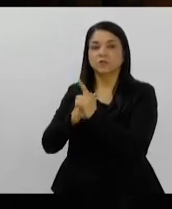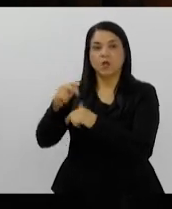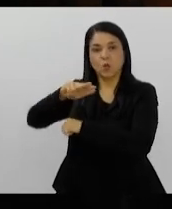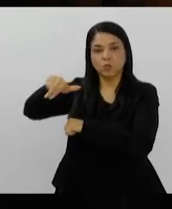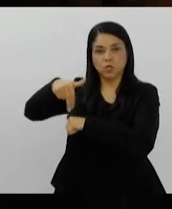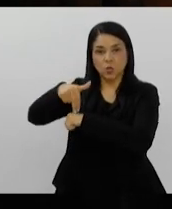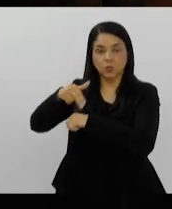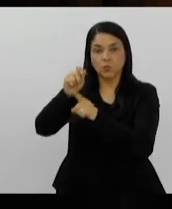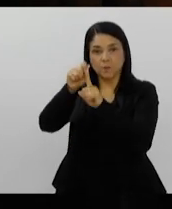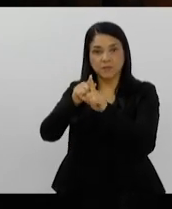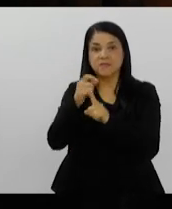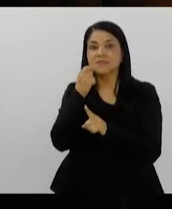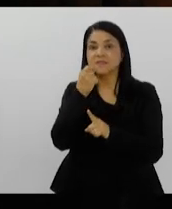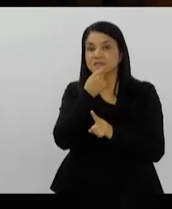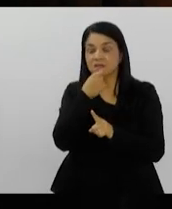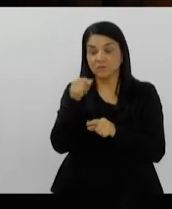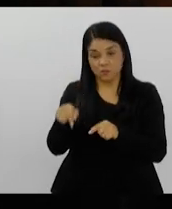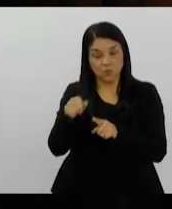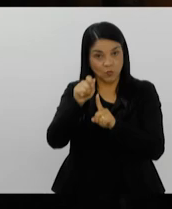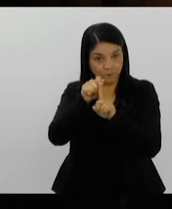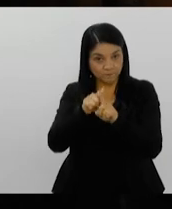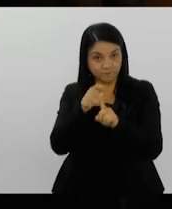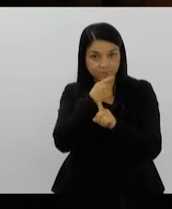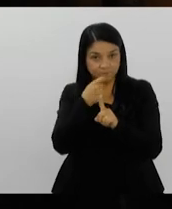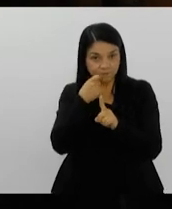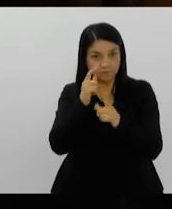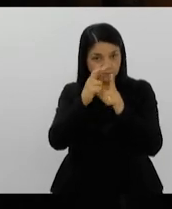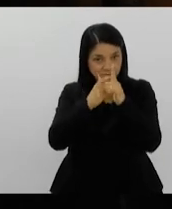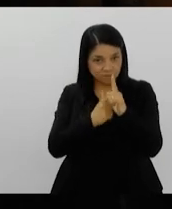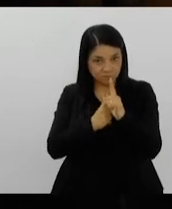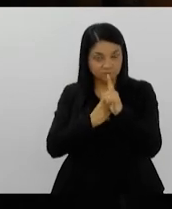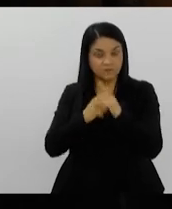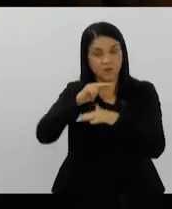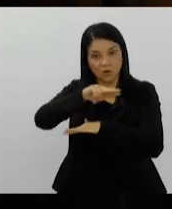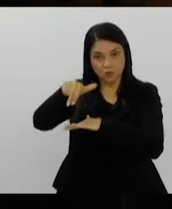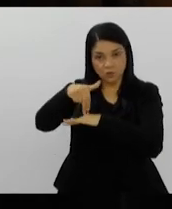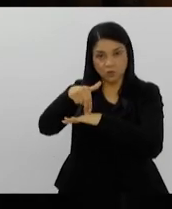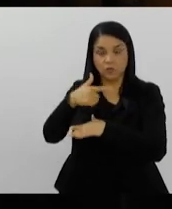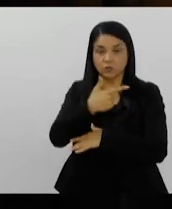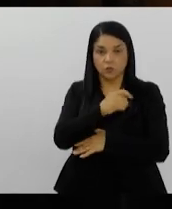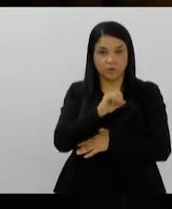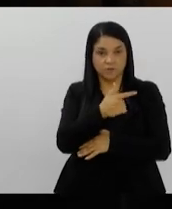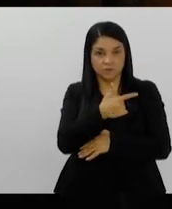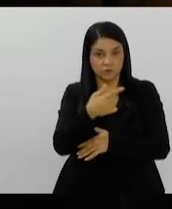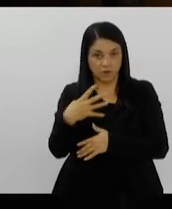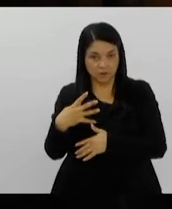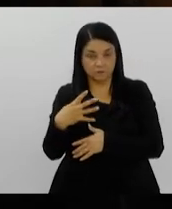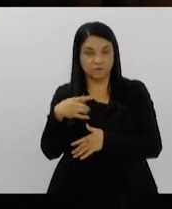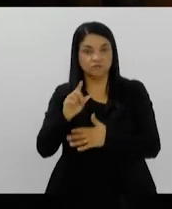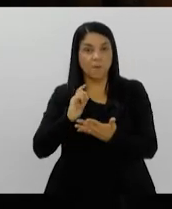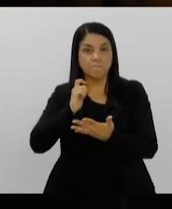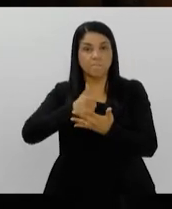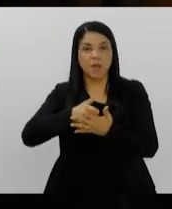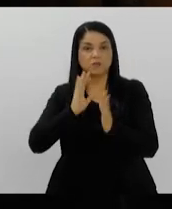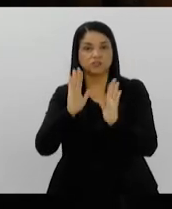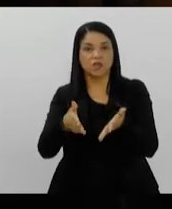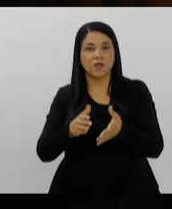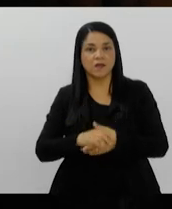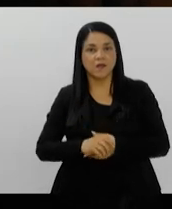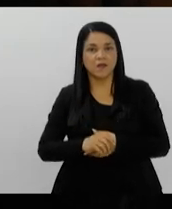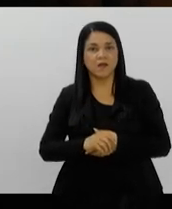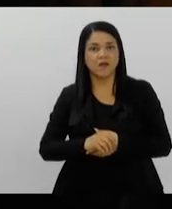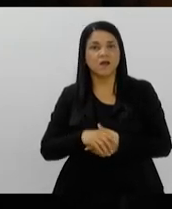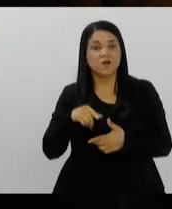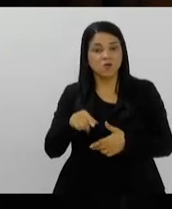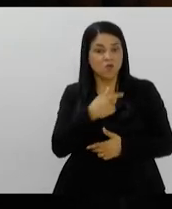que no mês de setembro, a dívida do Estado com a União referente ao ano de 2024 já estava paga. Isso vai